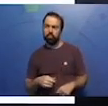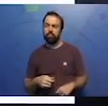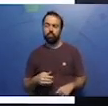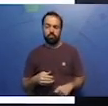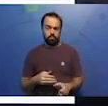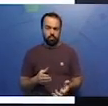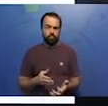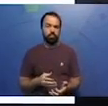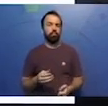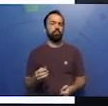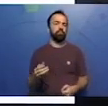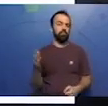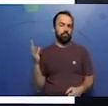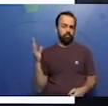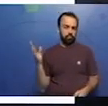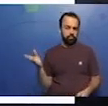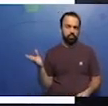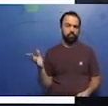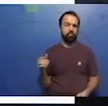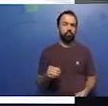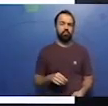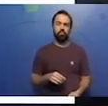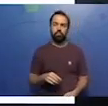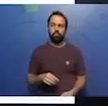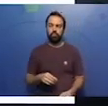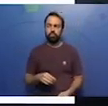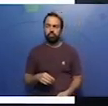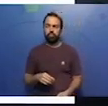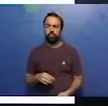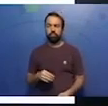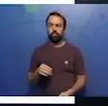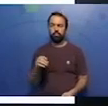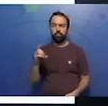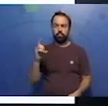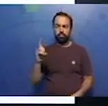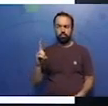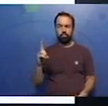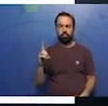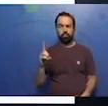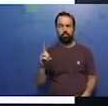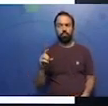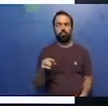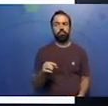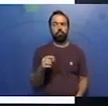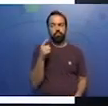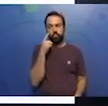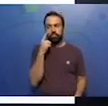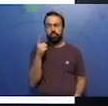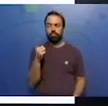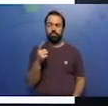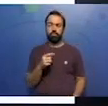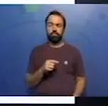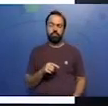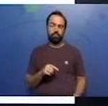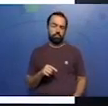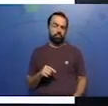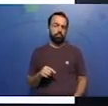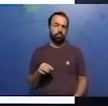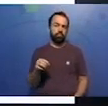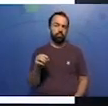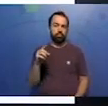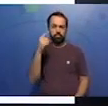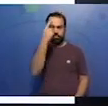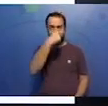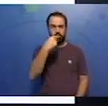Ainda na página 251, D. Olha lá, horas,